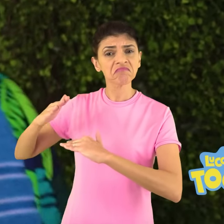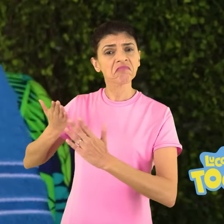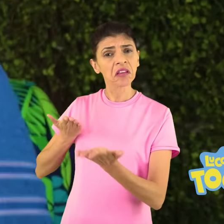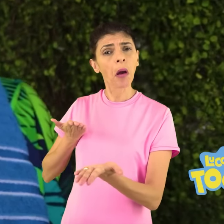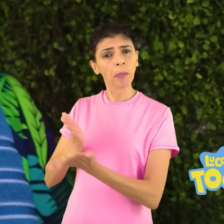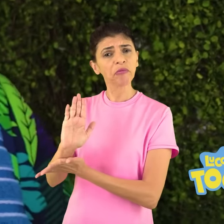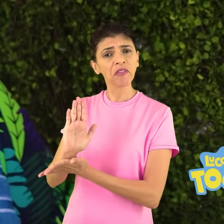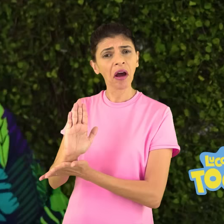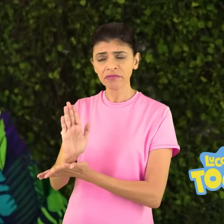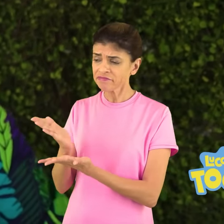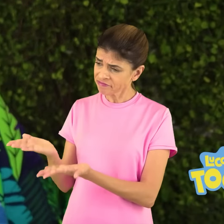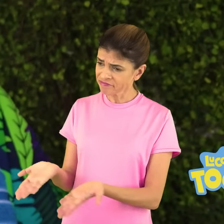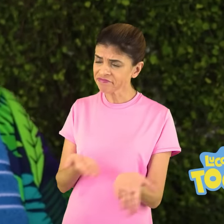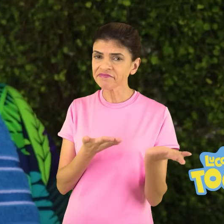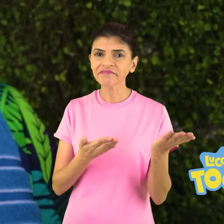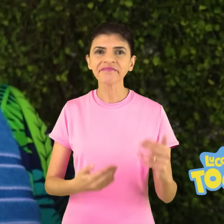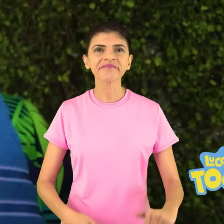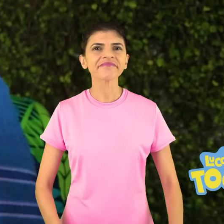Aprovado!